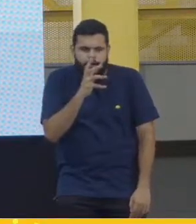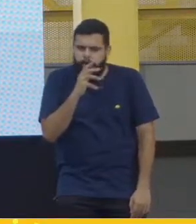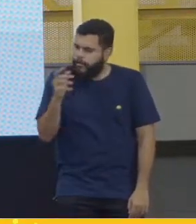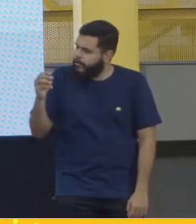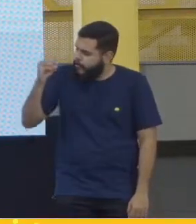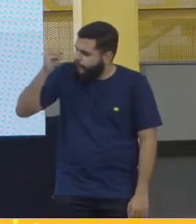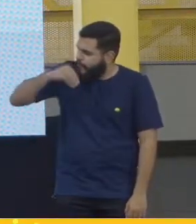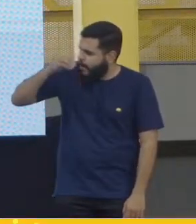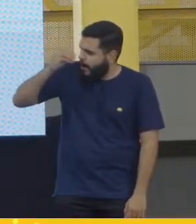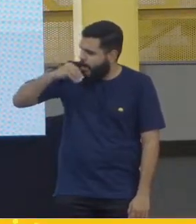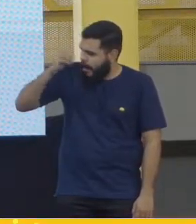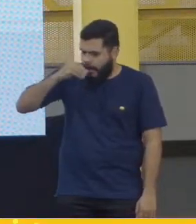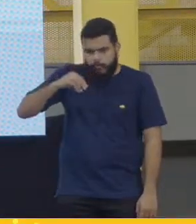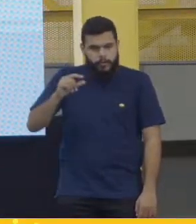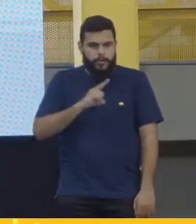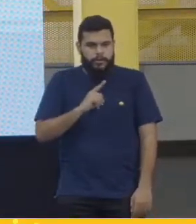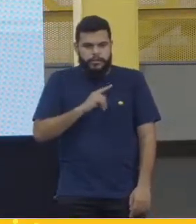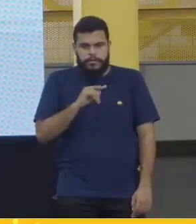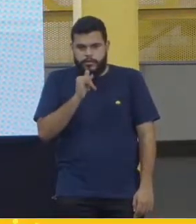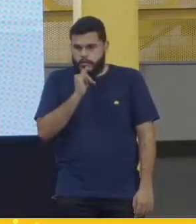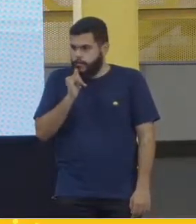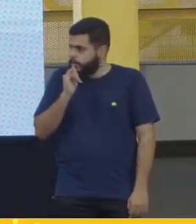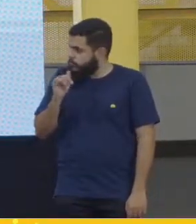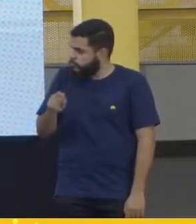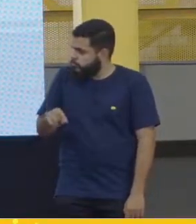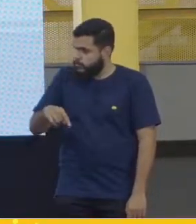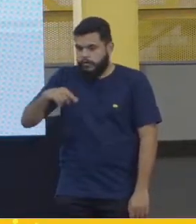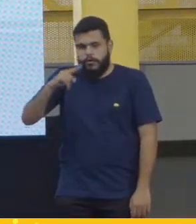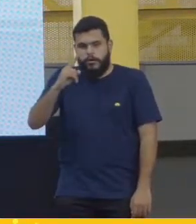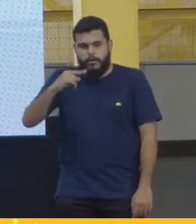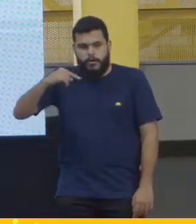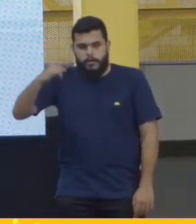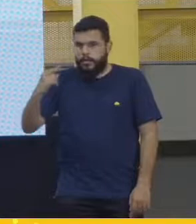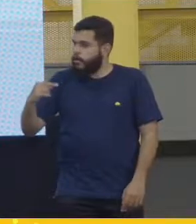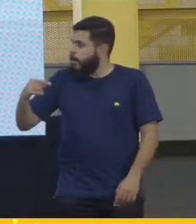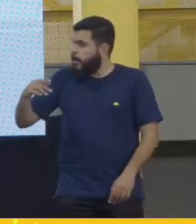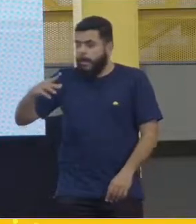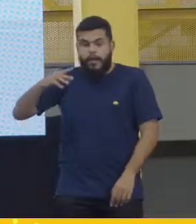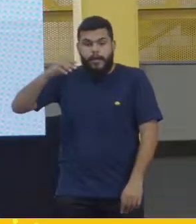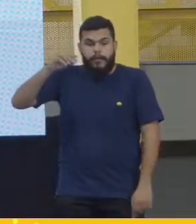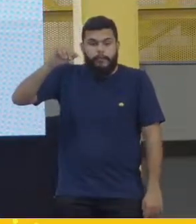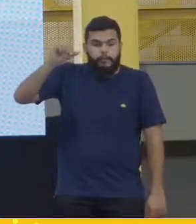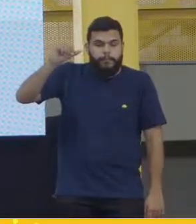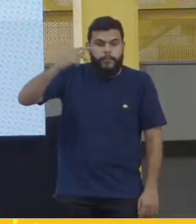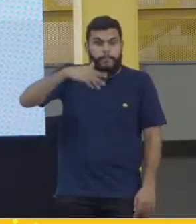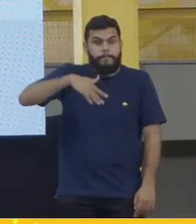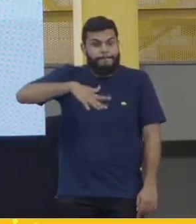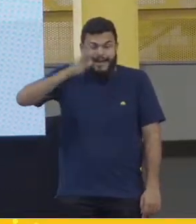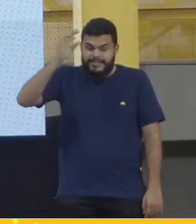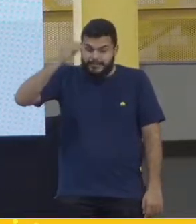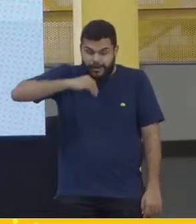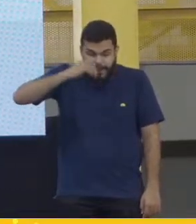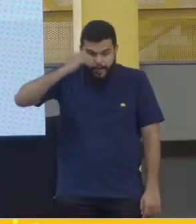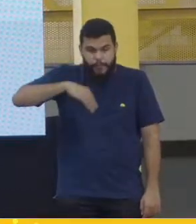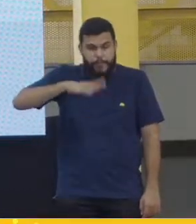eu tivesse uma frequência inferior à do vermelho, inferior ao